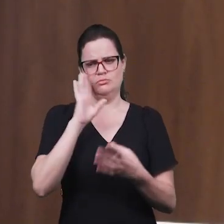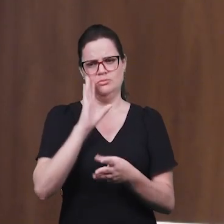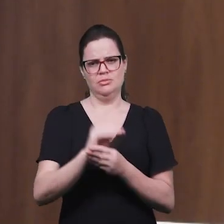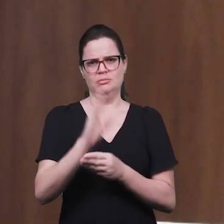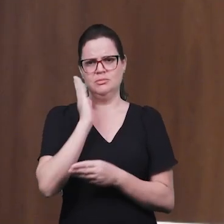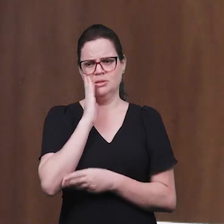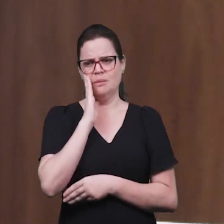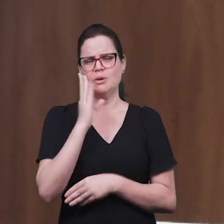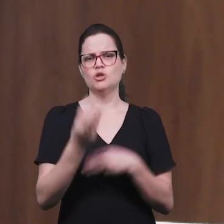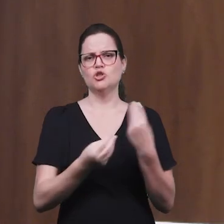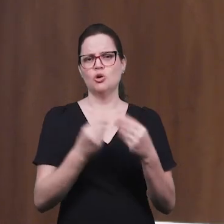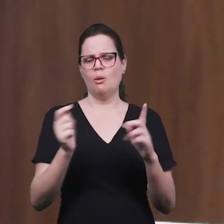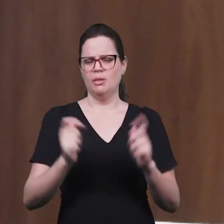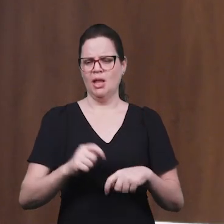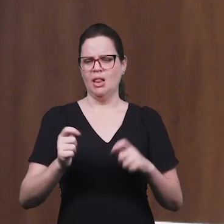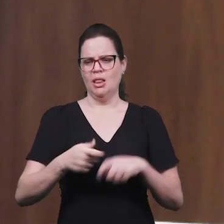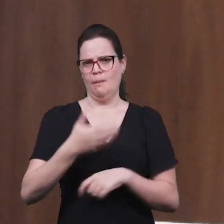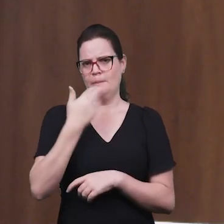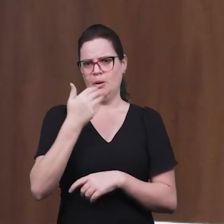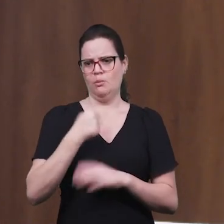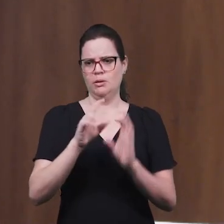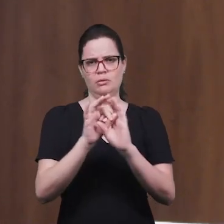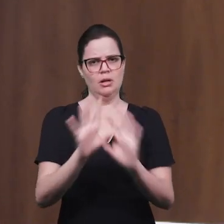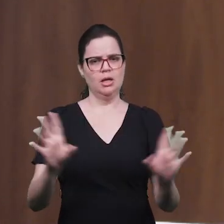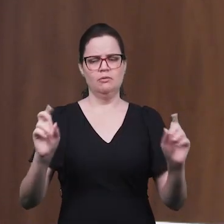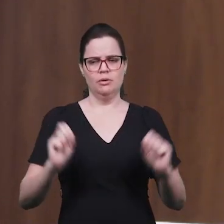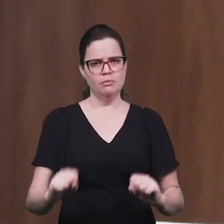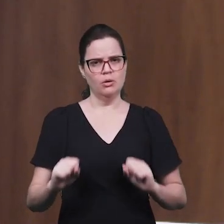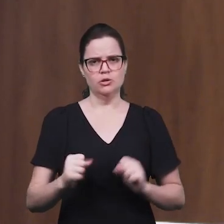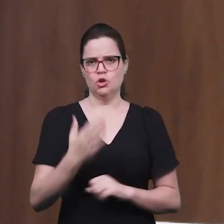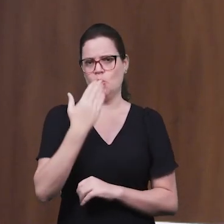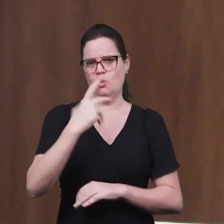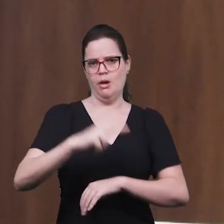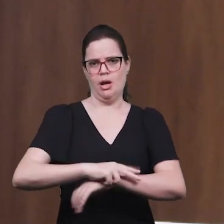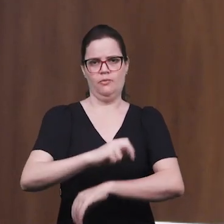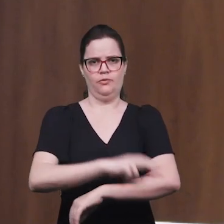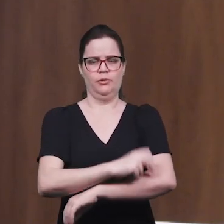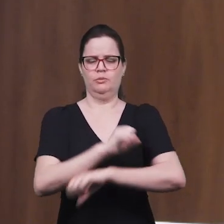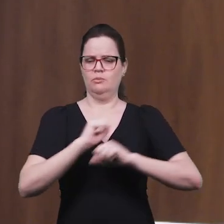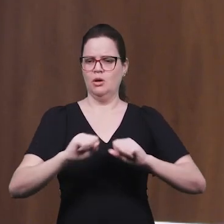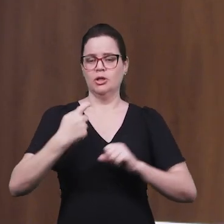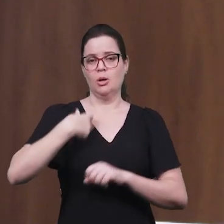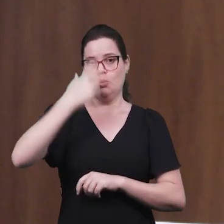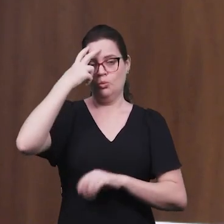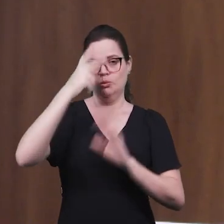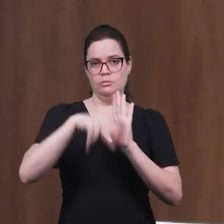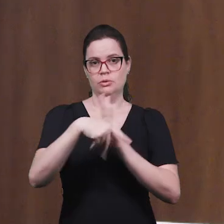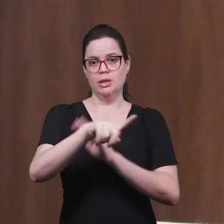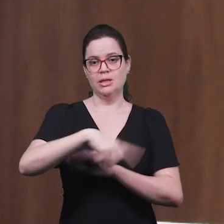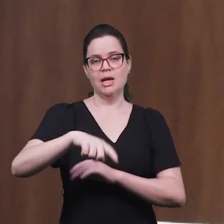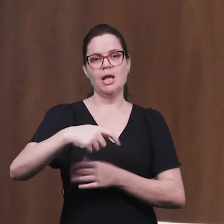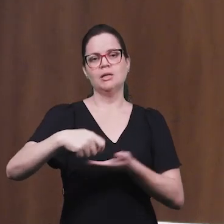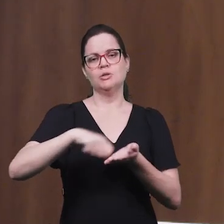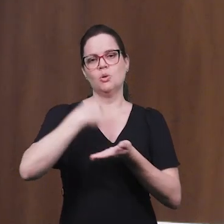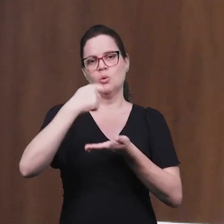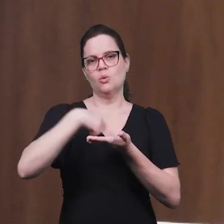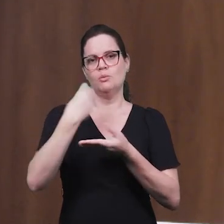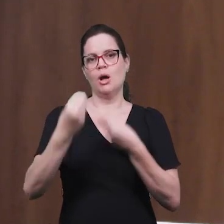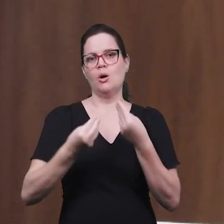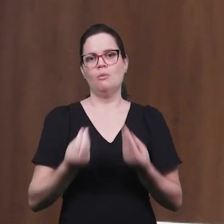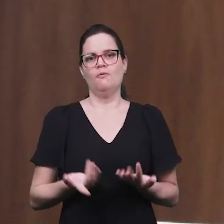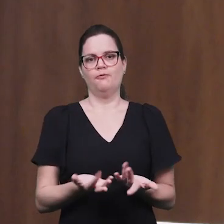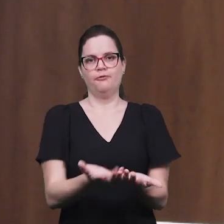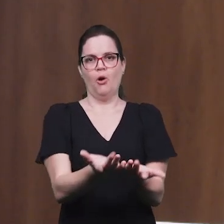judeu, desde os dias de Moisés, era permitido comer gafanhotos. E eles geralmente comiam os